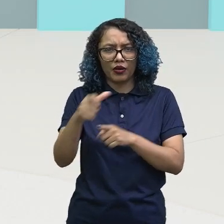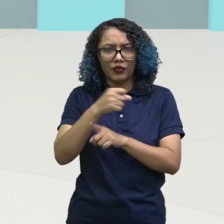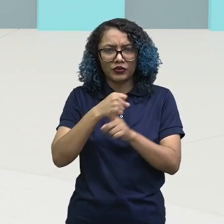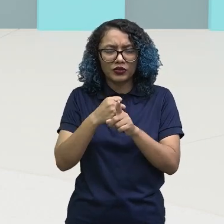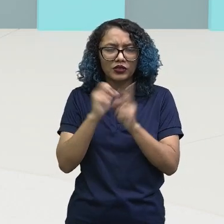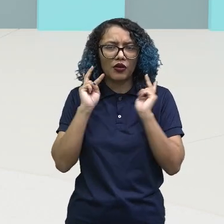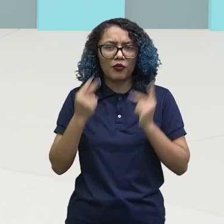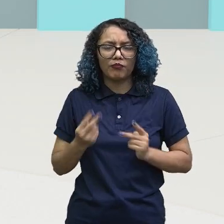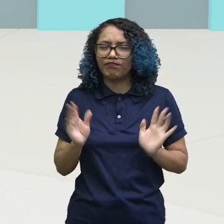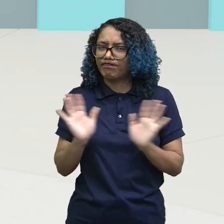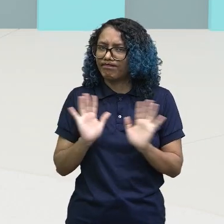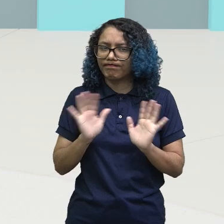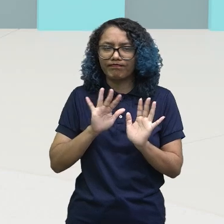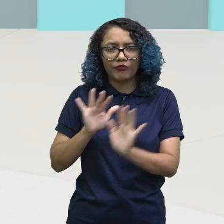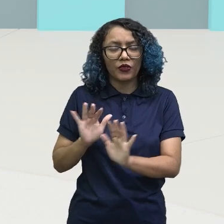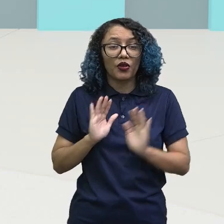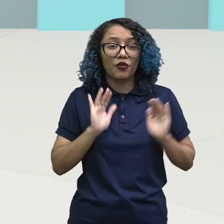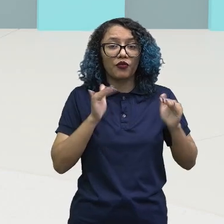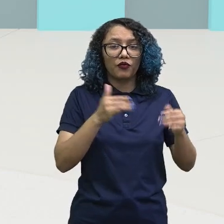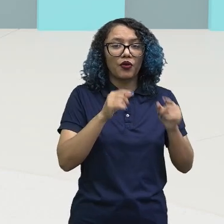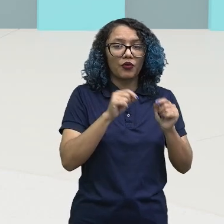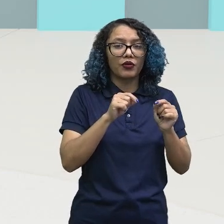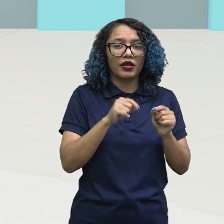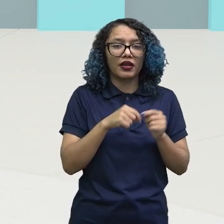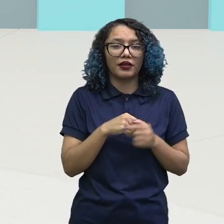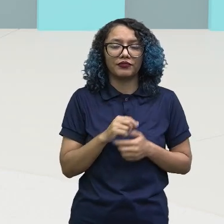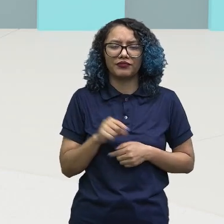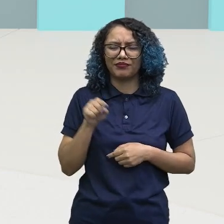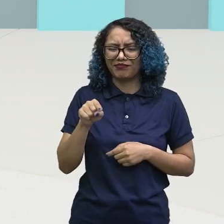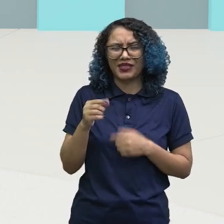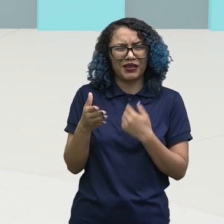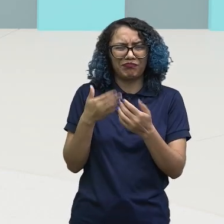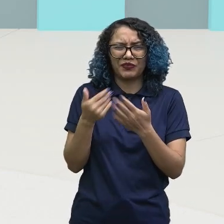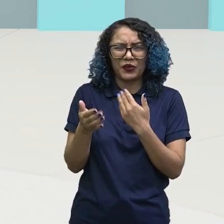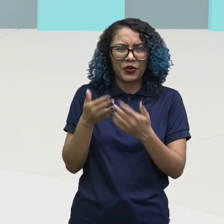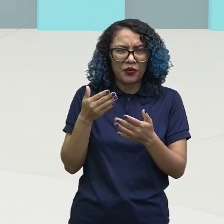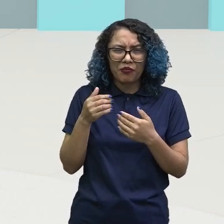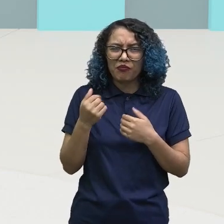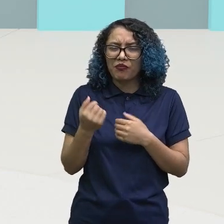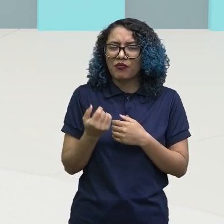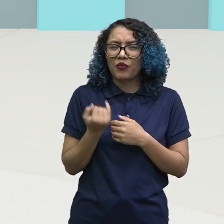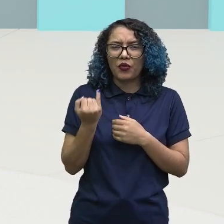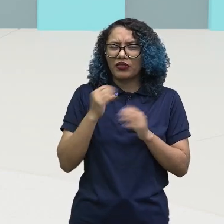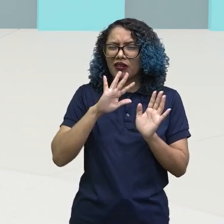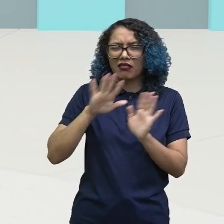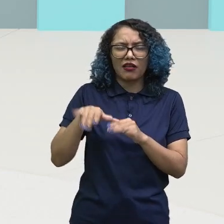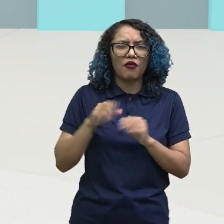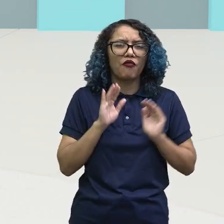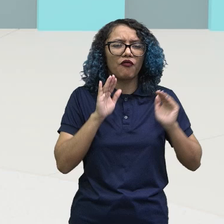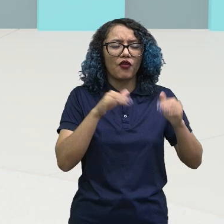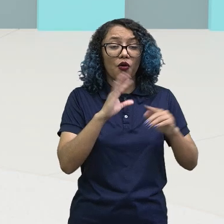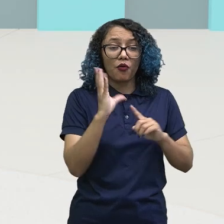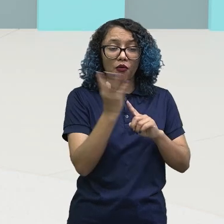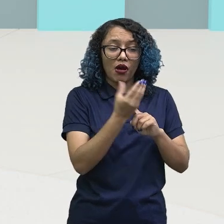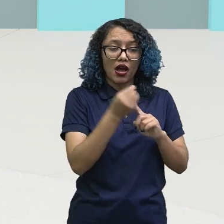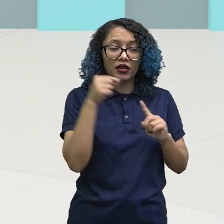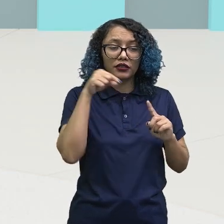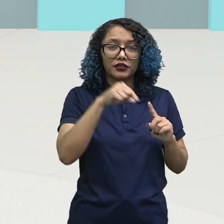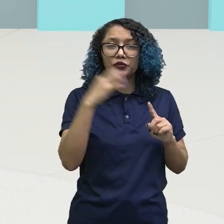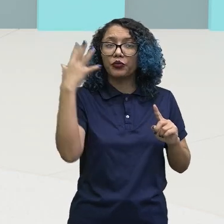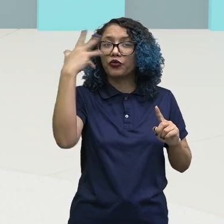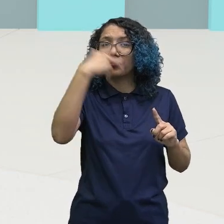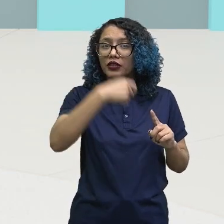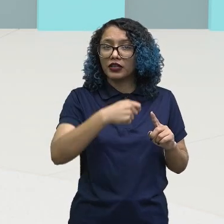humanos, ela só quer dizer assim, nossa, isso daí é de menos, eu tenho que mostrar o quanto a arte é bela, e eu consigo fazer um